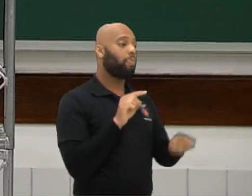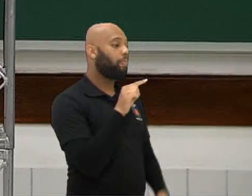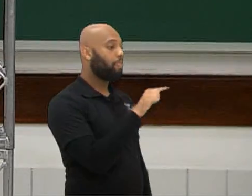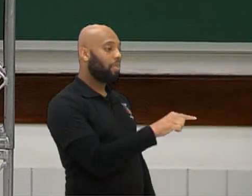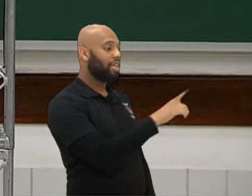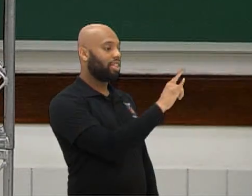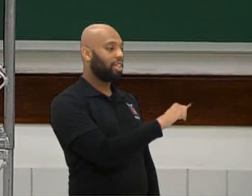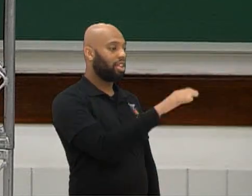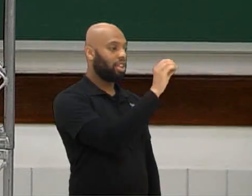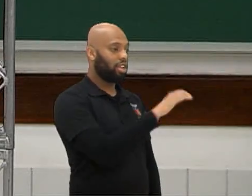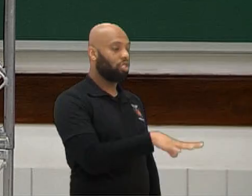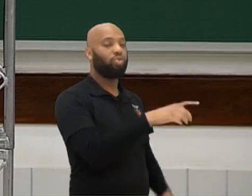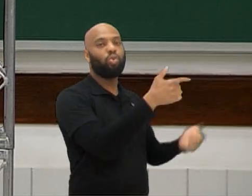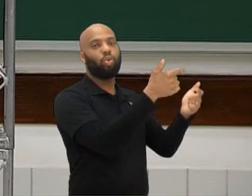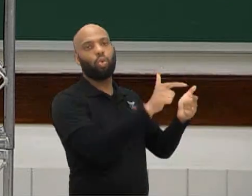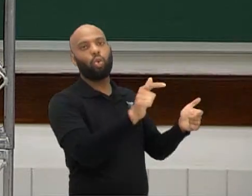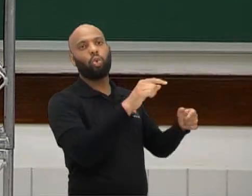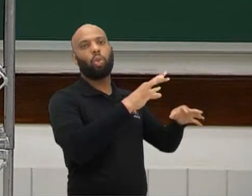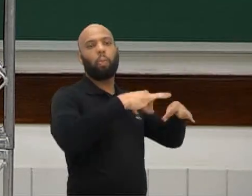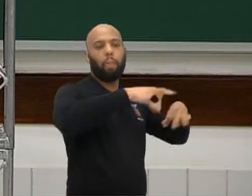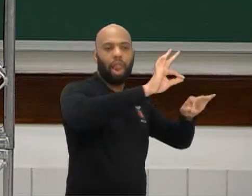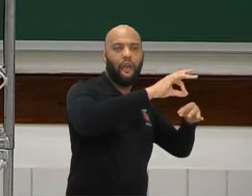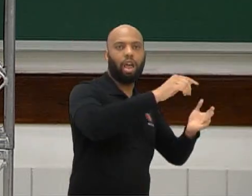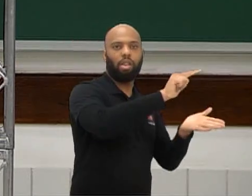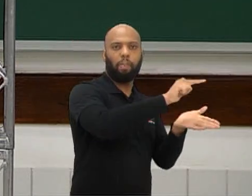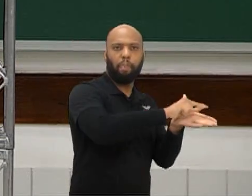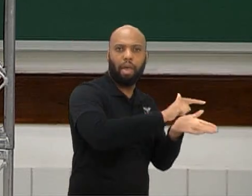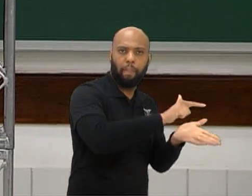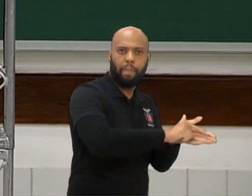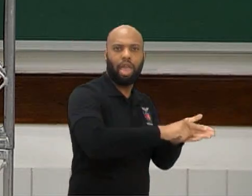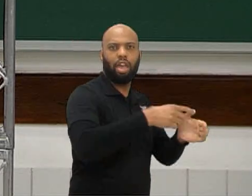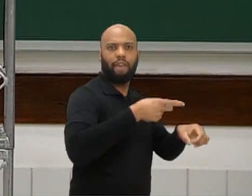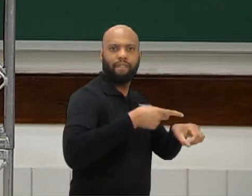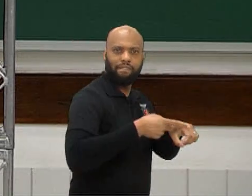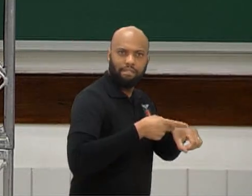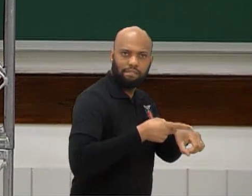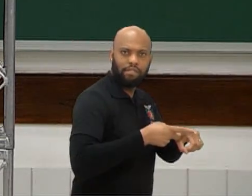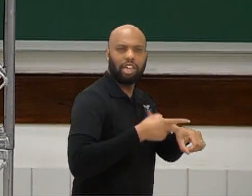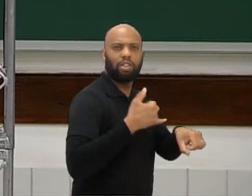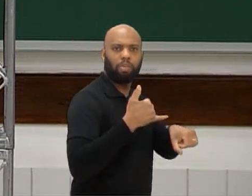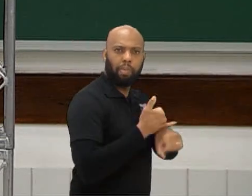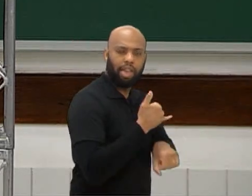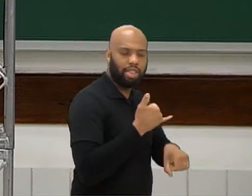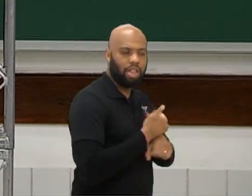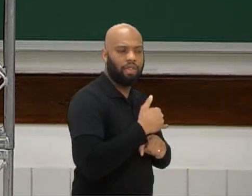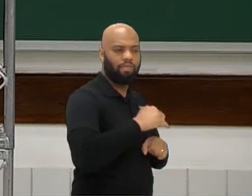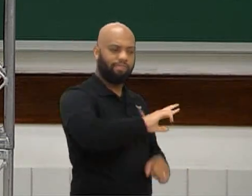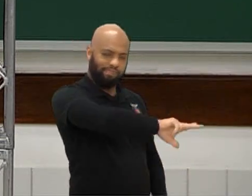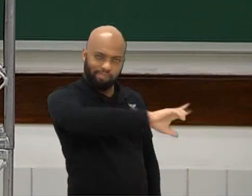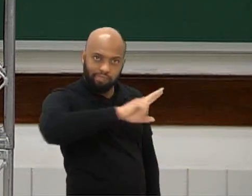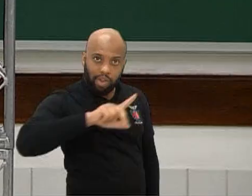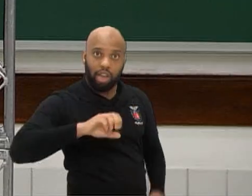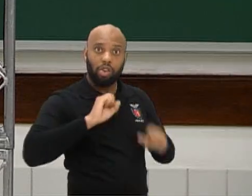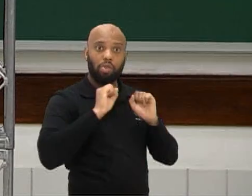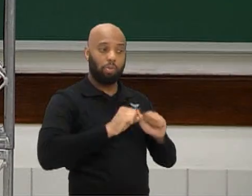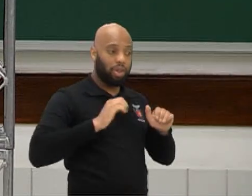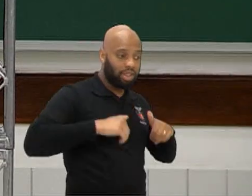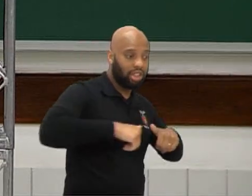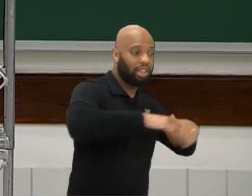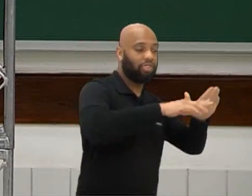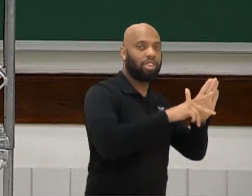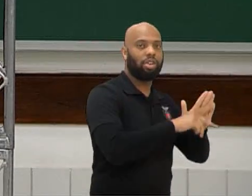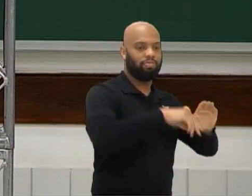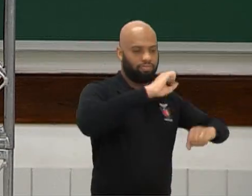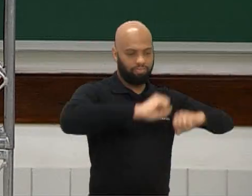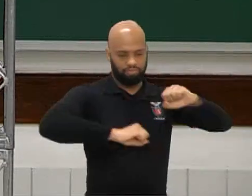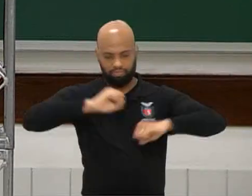os outros materiais, plástico, papel, vidro, metal, ele pode ser encaminhado para uma